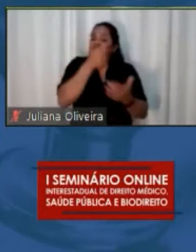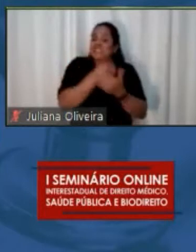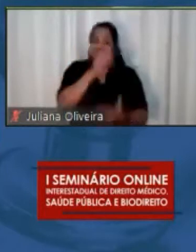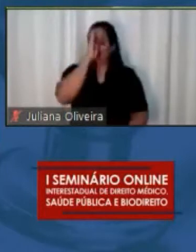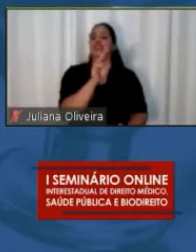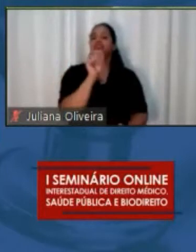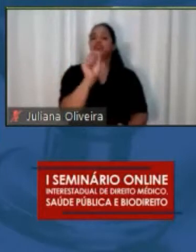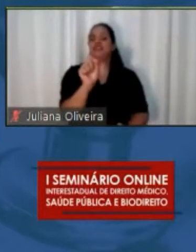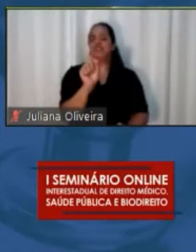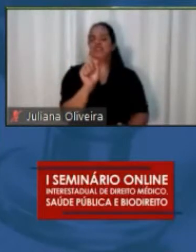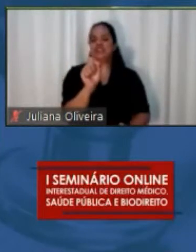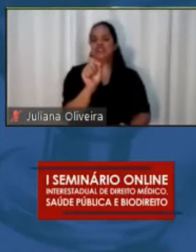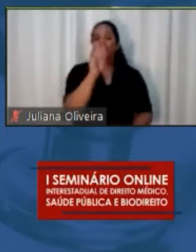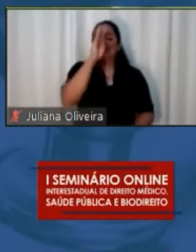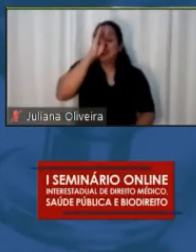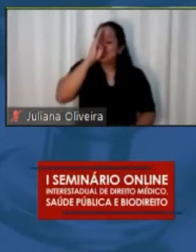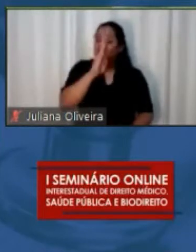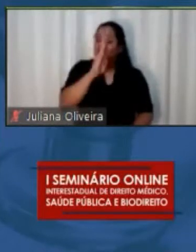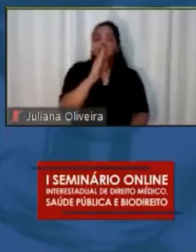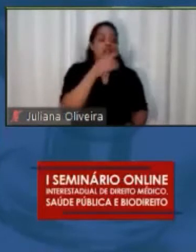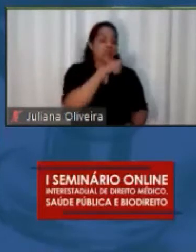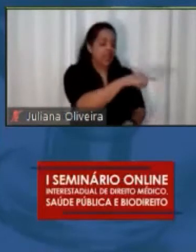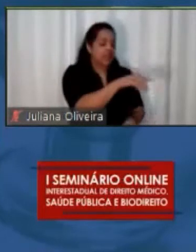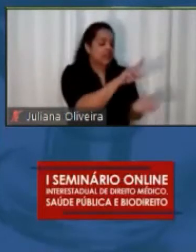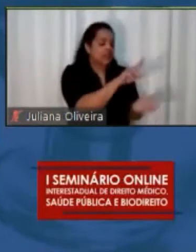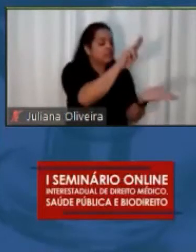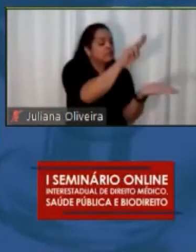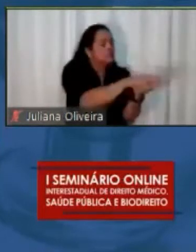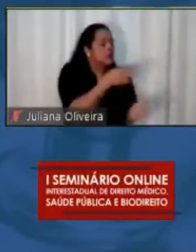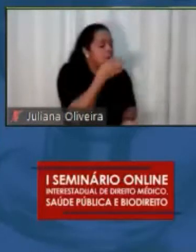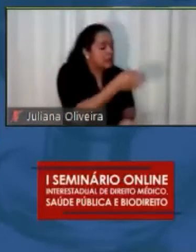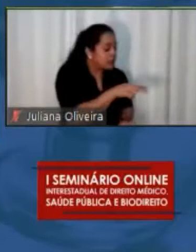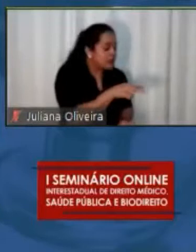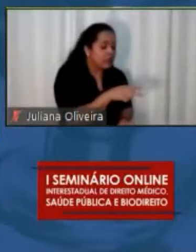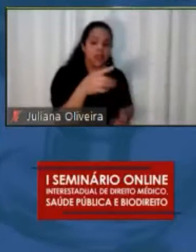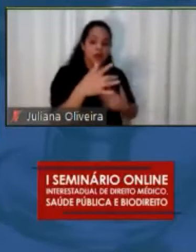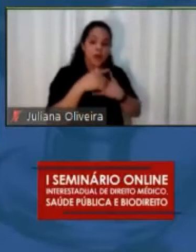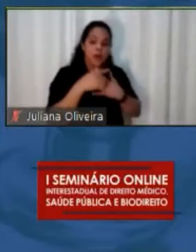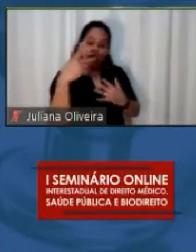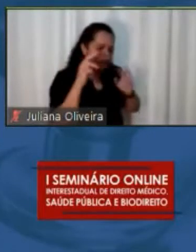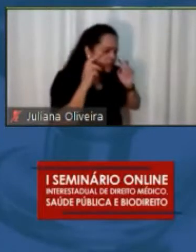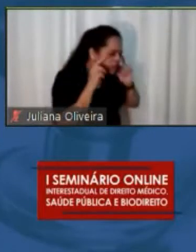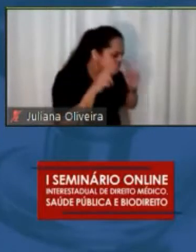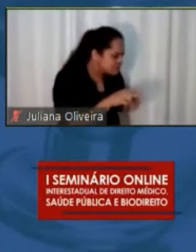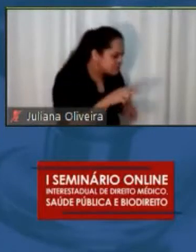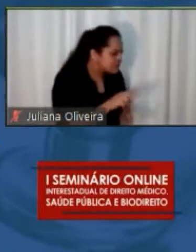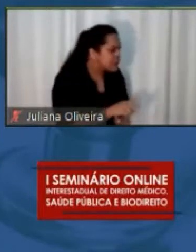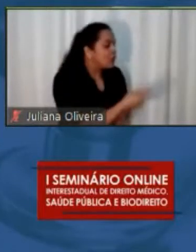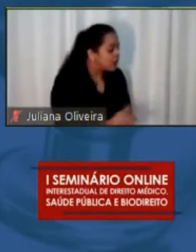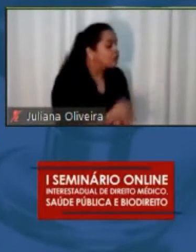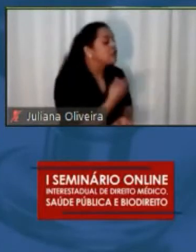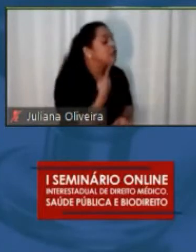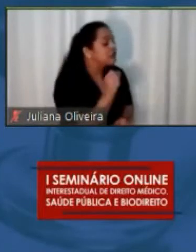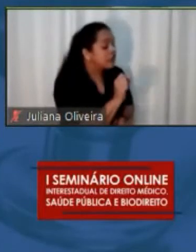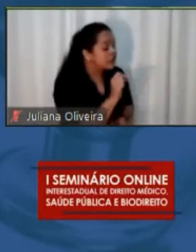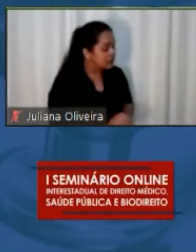na opinião do paciente. Ouvir o paciente, quais são as suas necessidades, os seus desejos, os seus conceitos. Avaliar